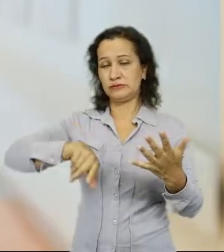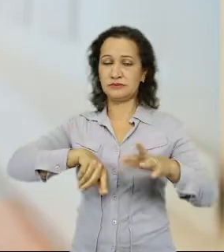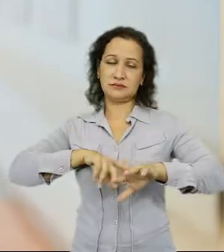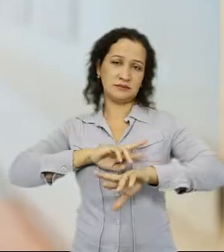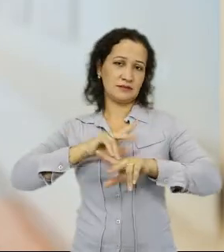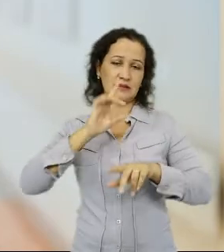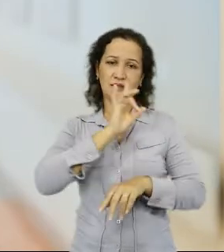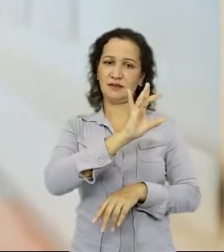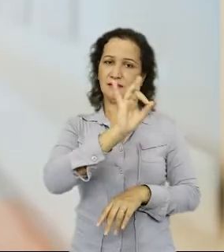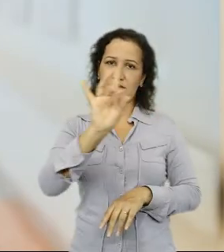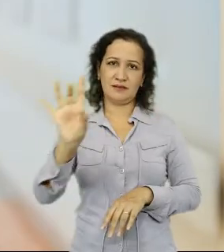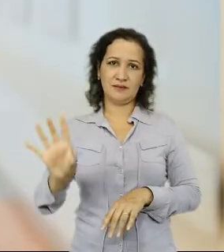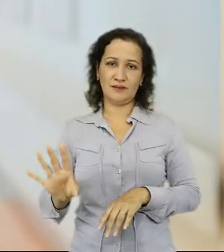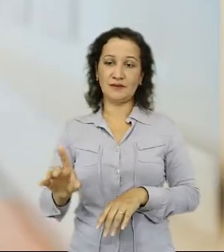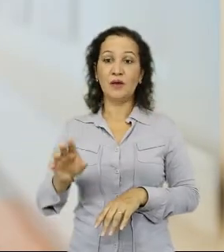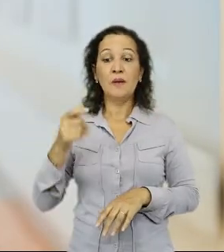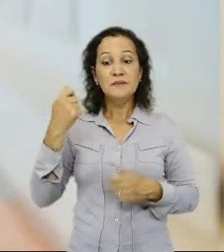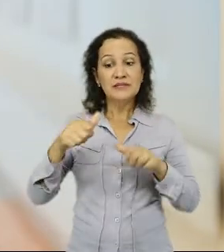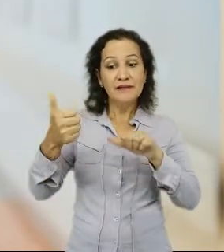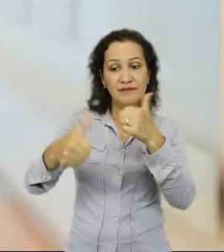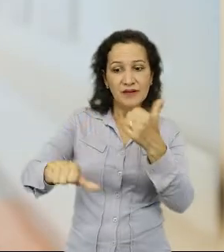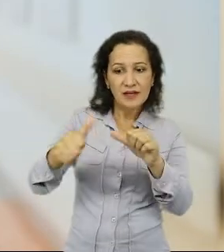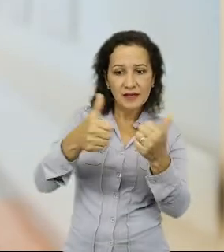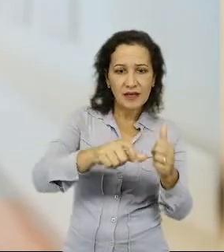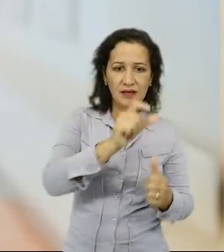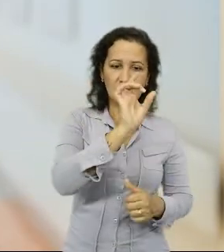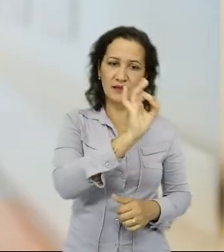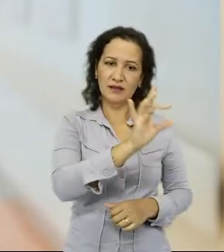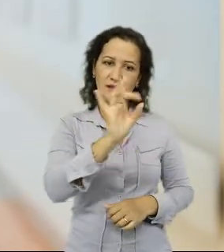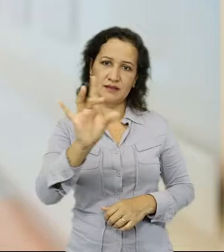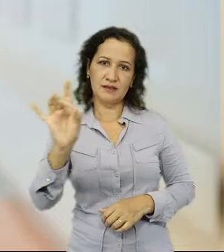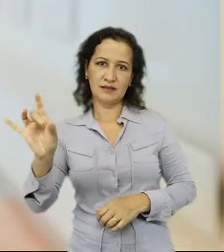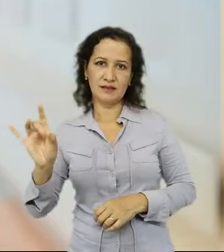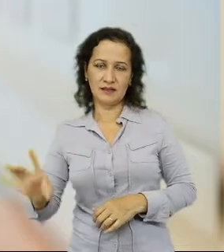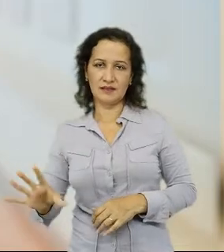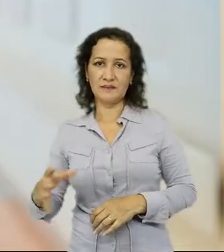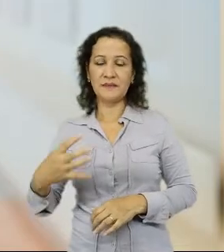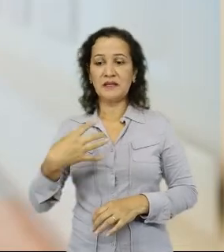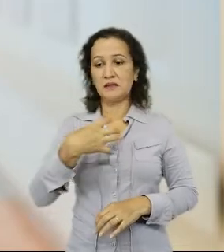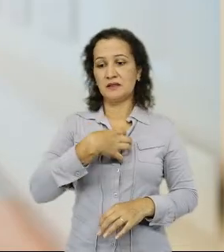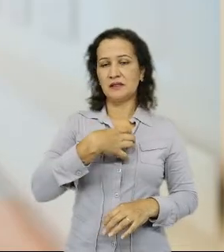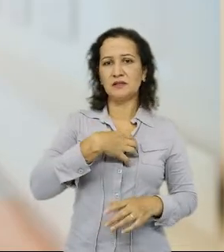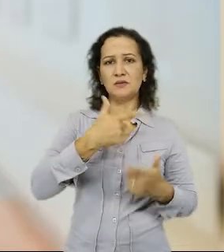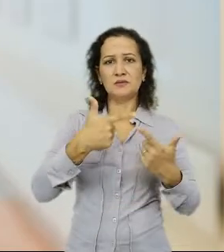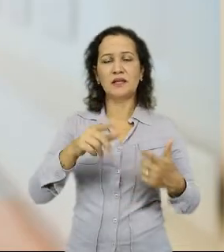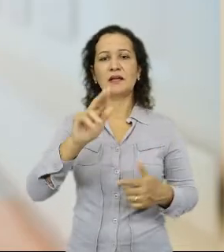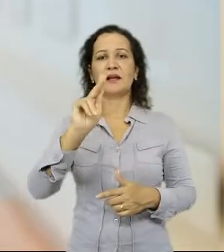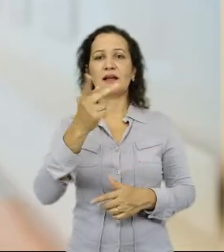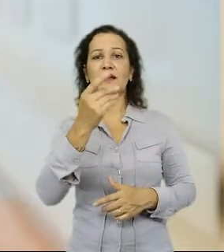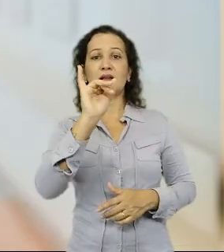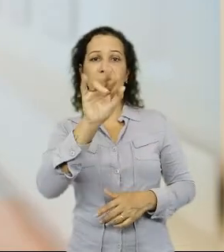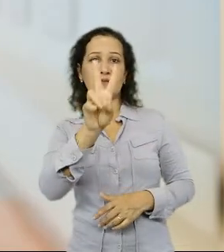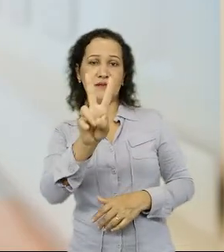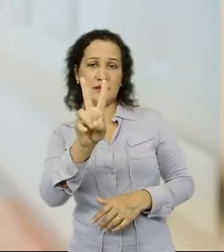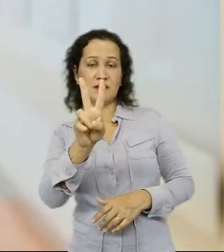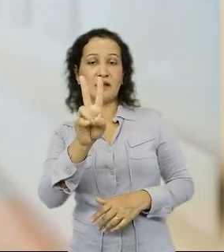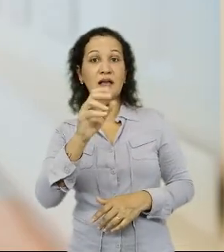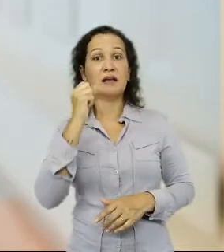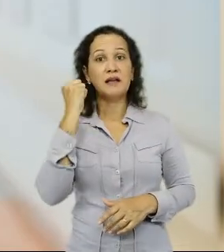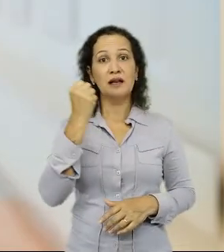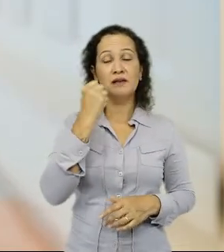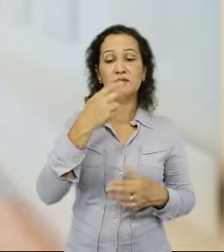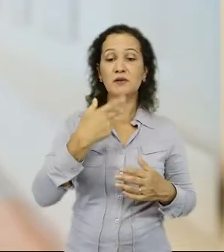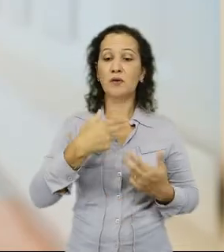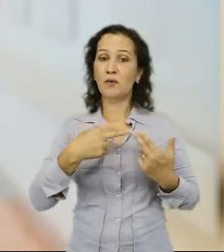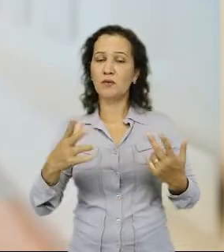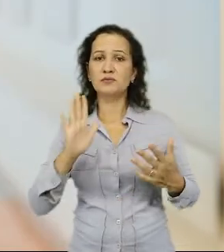nesse sentido, desde o sorotipo portador assintomático até o imunodeprimido com a doença instalada, deve ser avaliado caso a